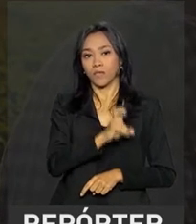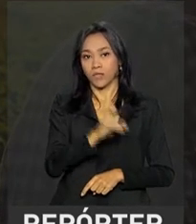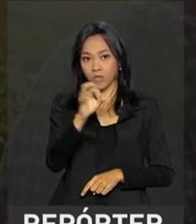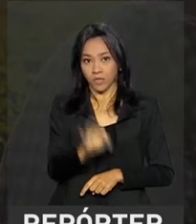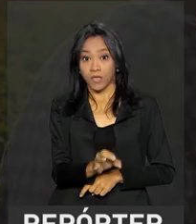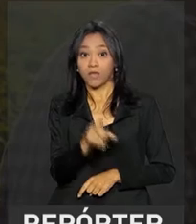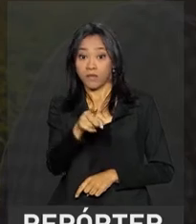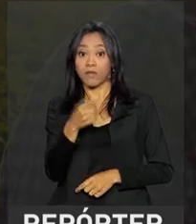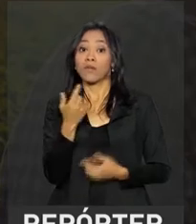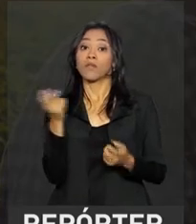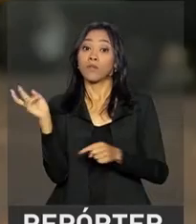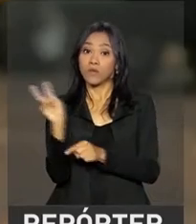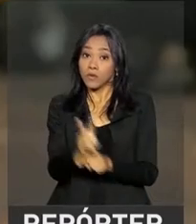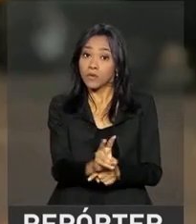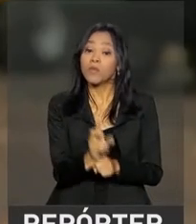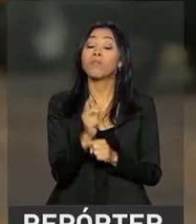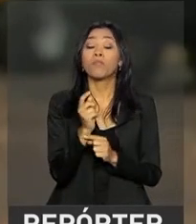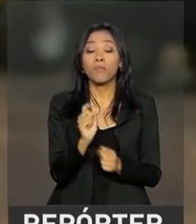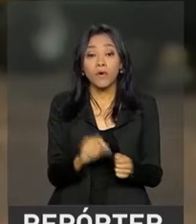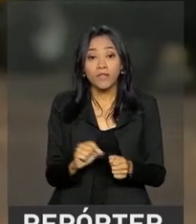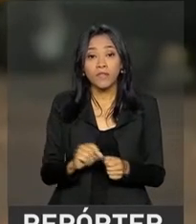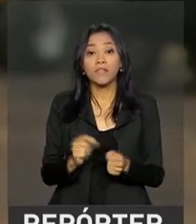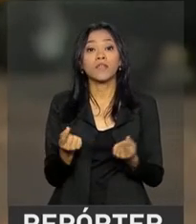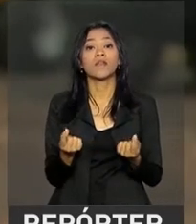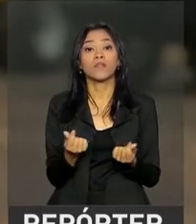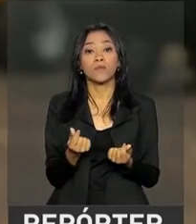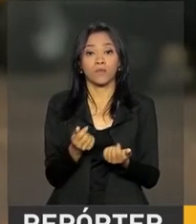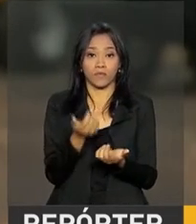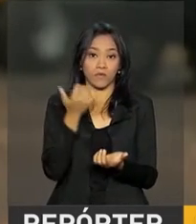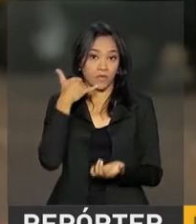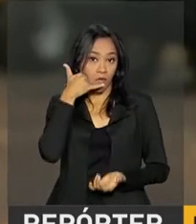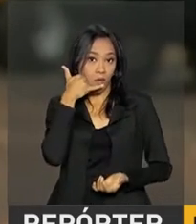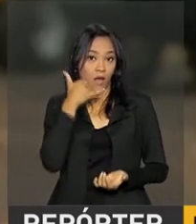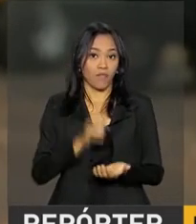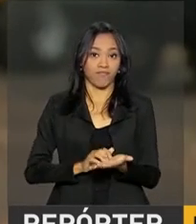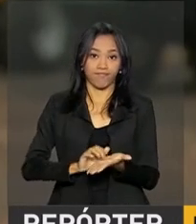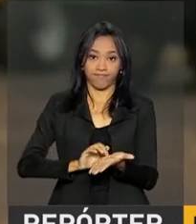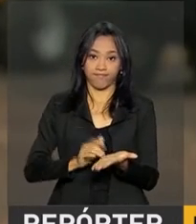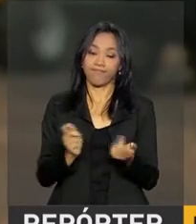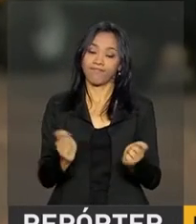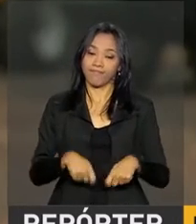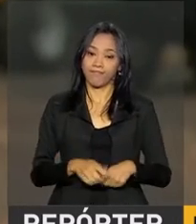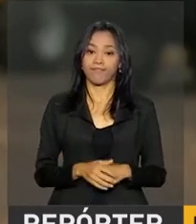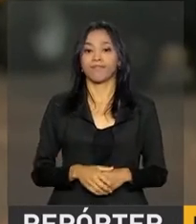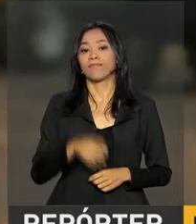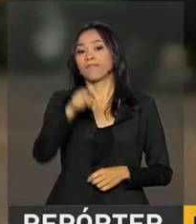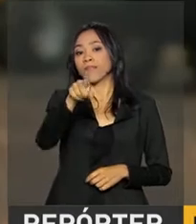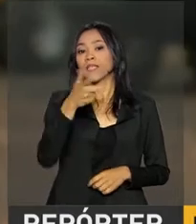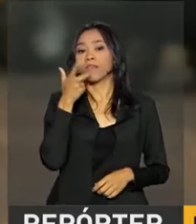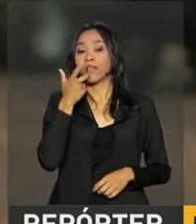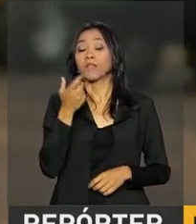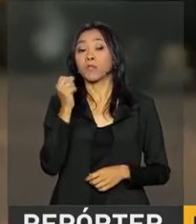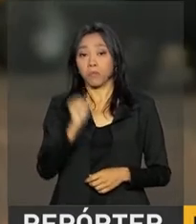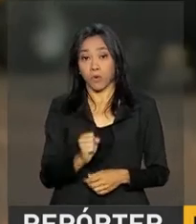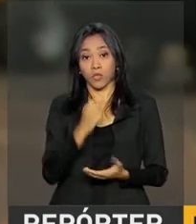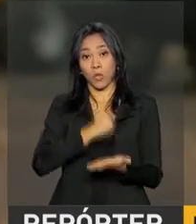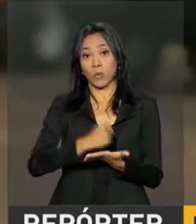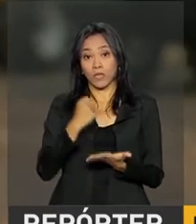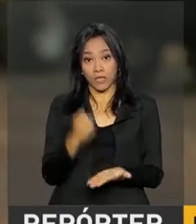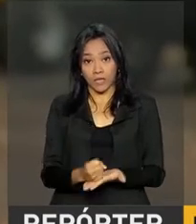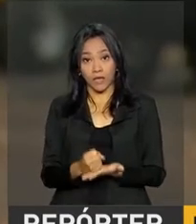pode ser feito pelo celular. Através do app do Banco do Brasil, ele pode fazer a contratação do seu custeio